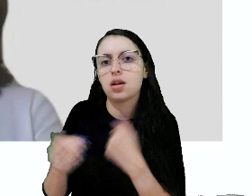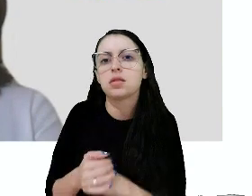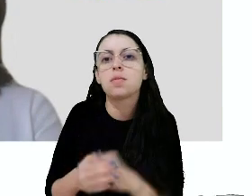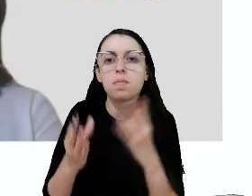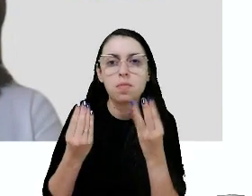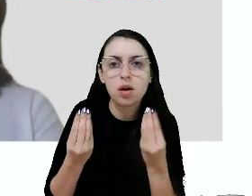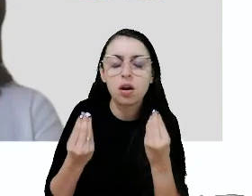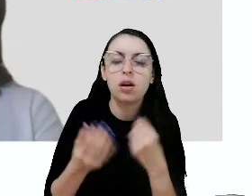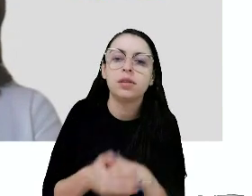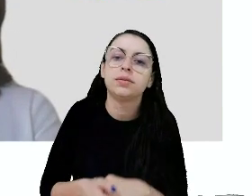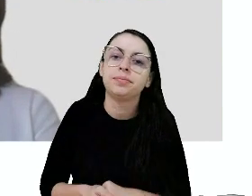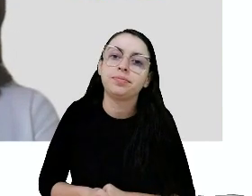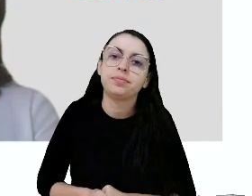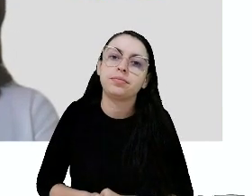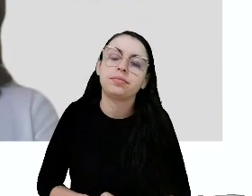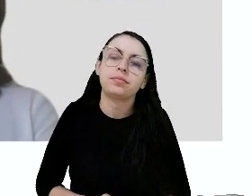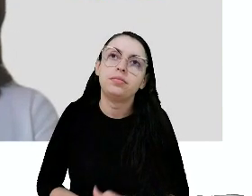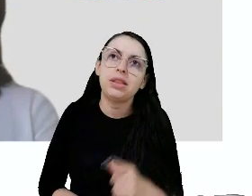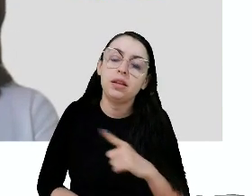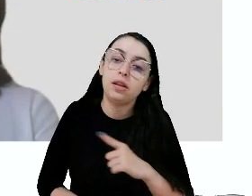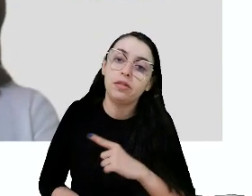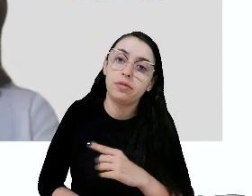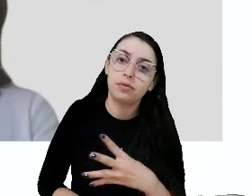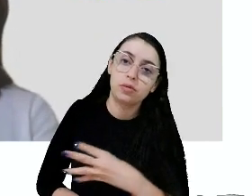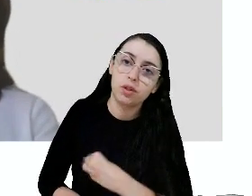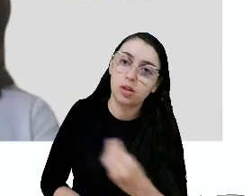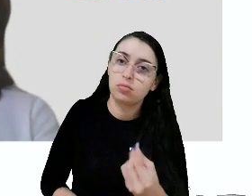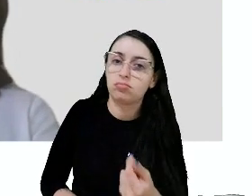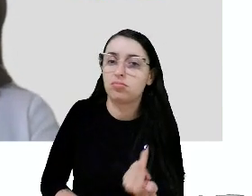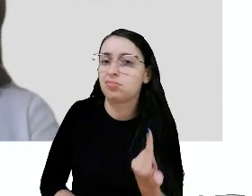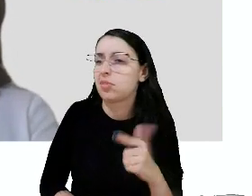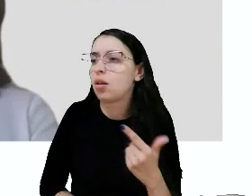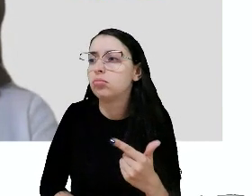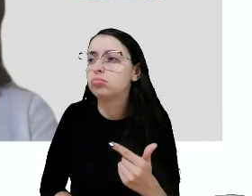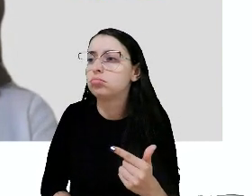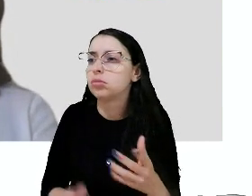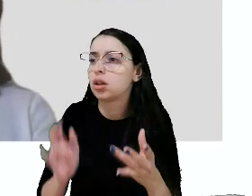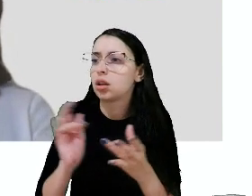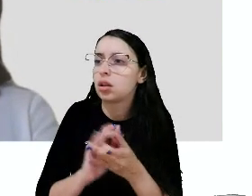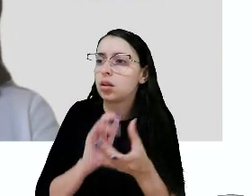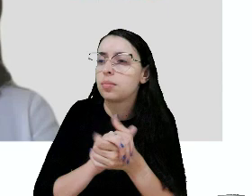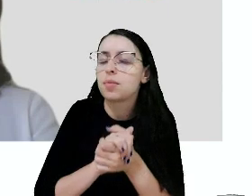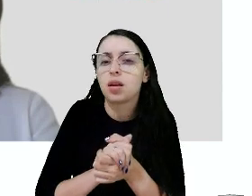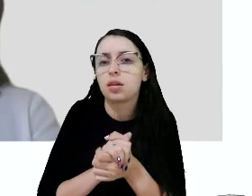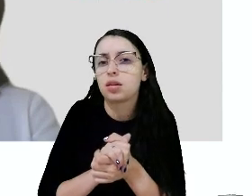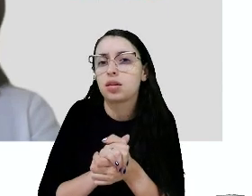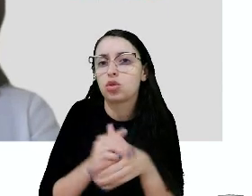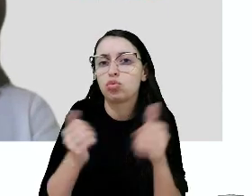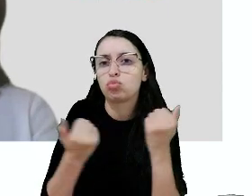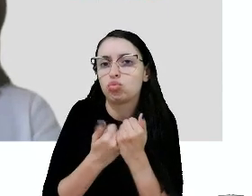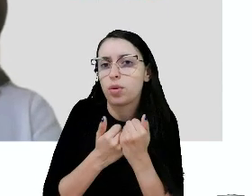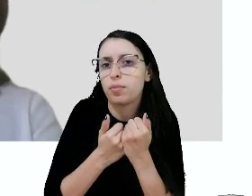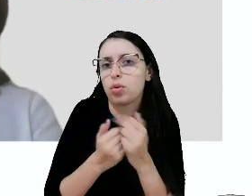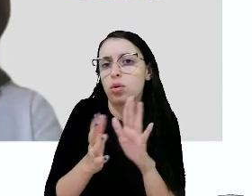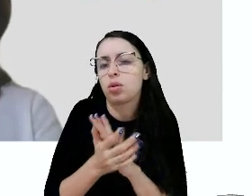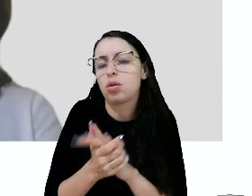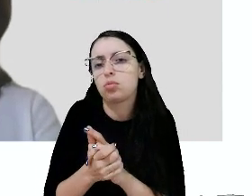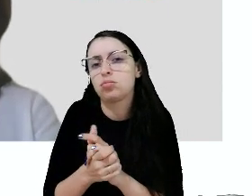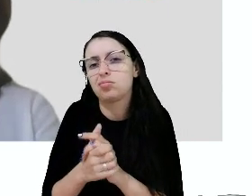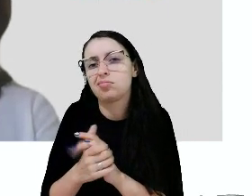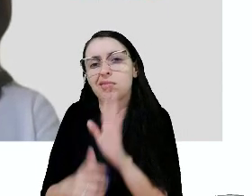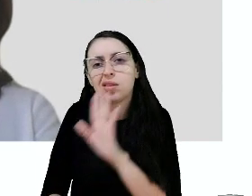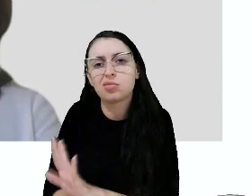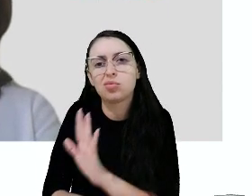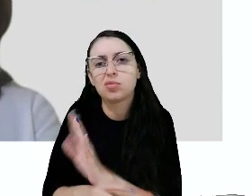casa, muitas vezes, têm filhos, não têm seus companheiros e pais dos seus filhos consigo